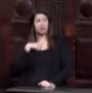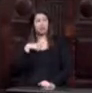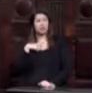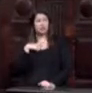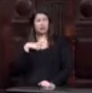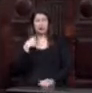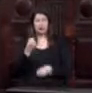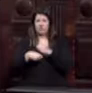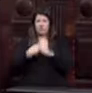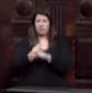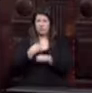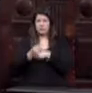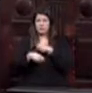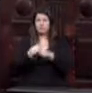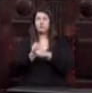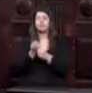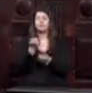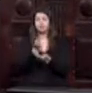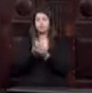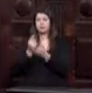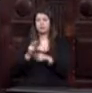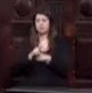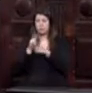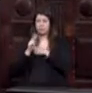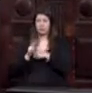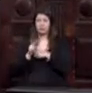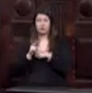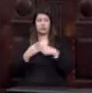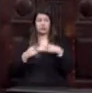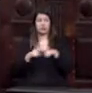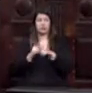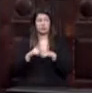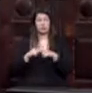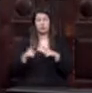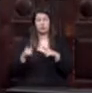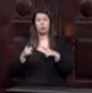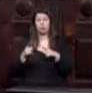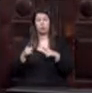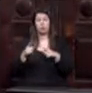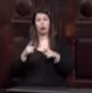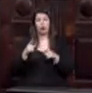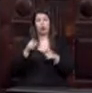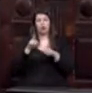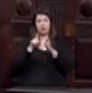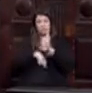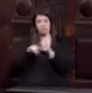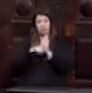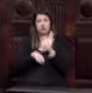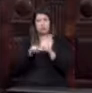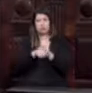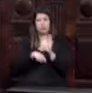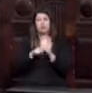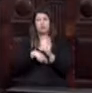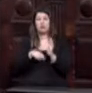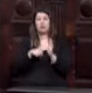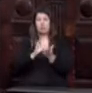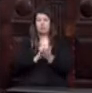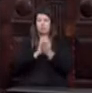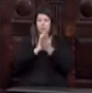do pagamento das parcelas do empréstimo e para o abatimento do principal montante